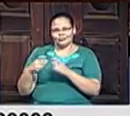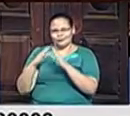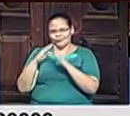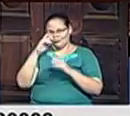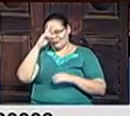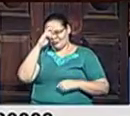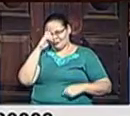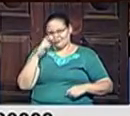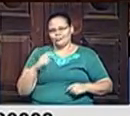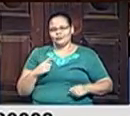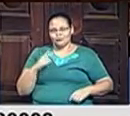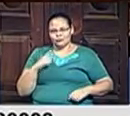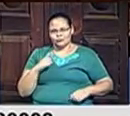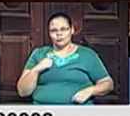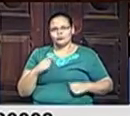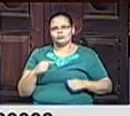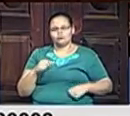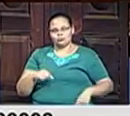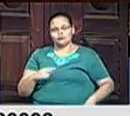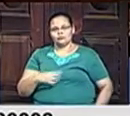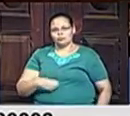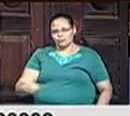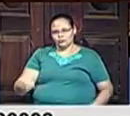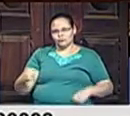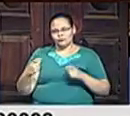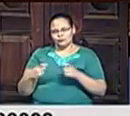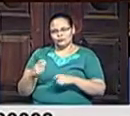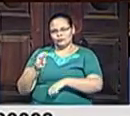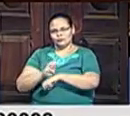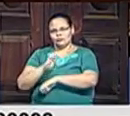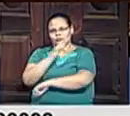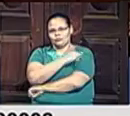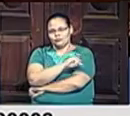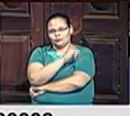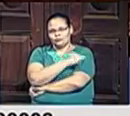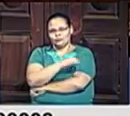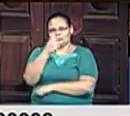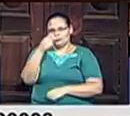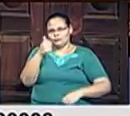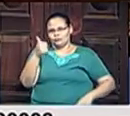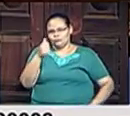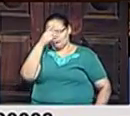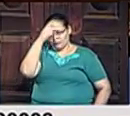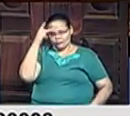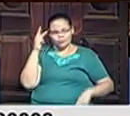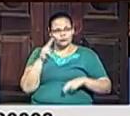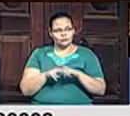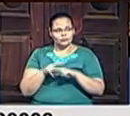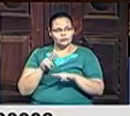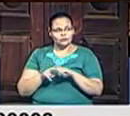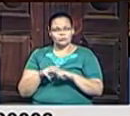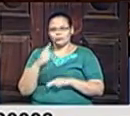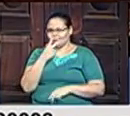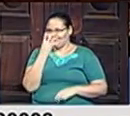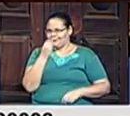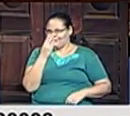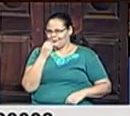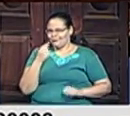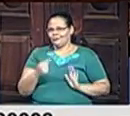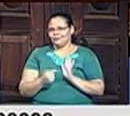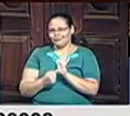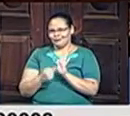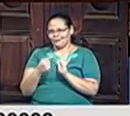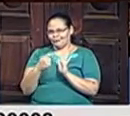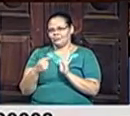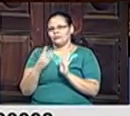estado do Rio de Janeiro. Aqui está as 71 pessoas presas. Uma